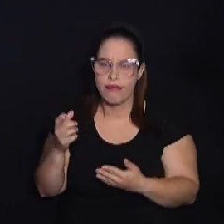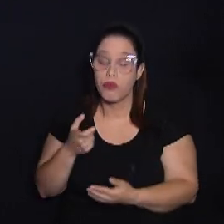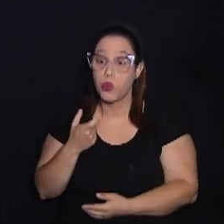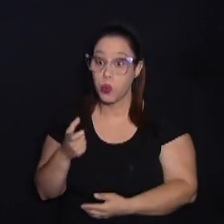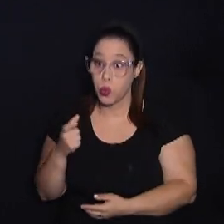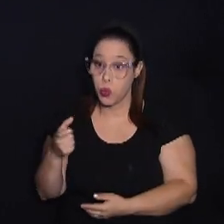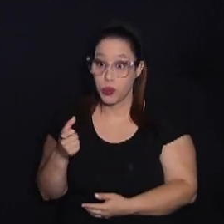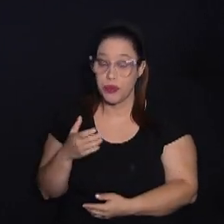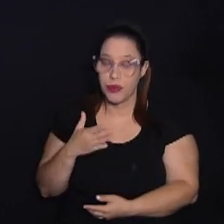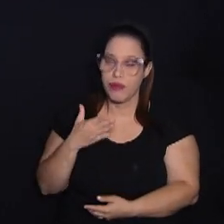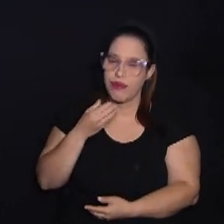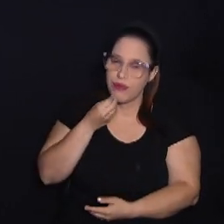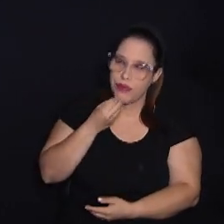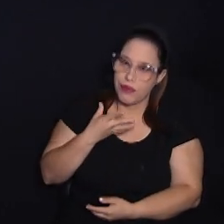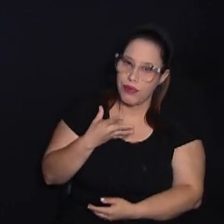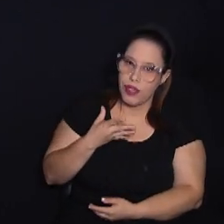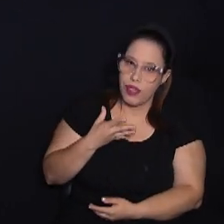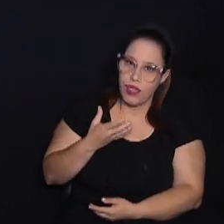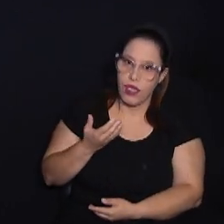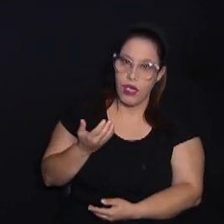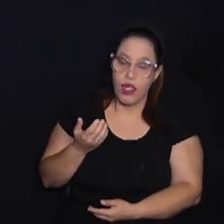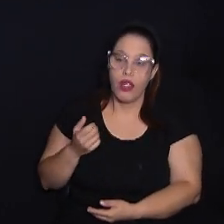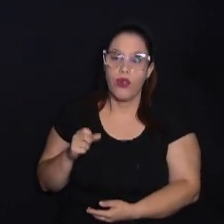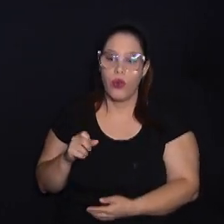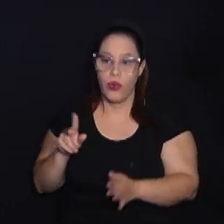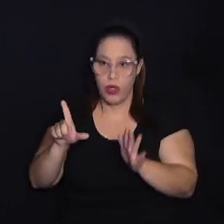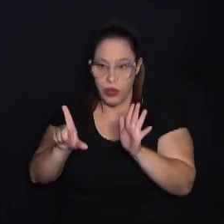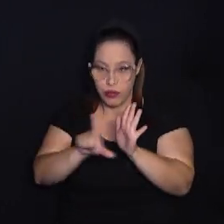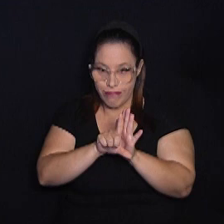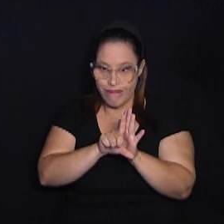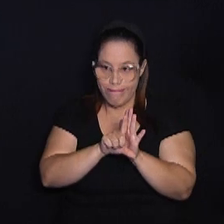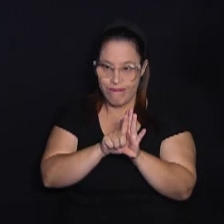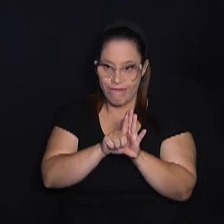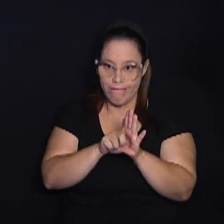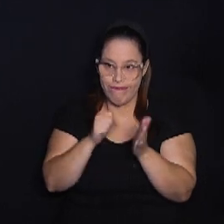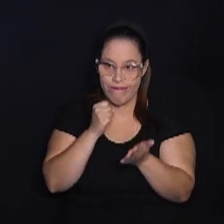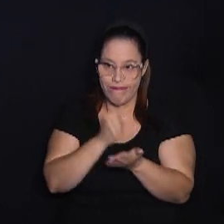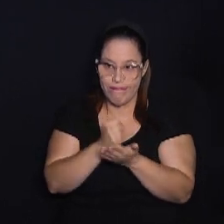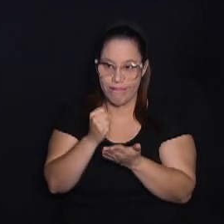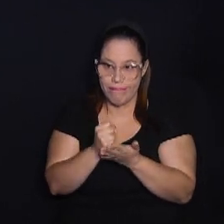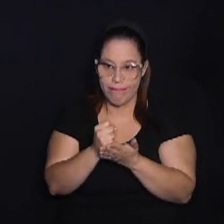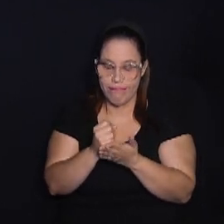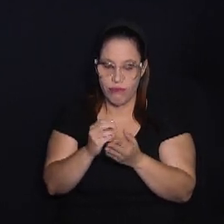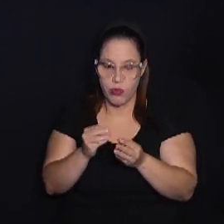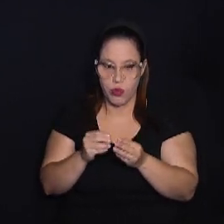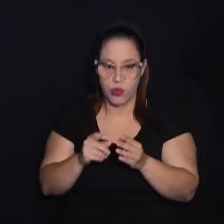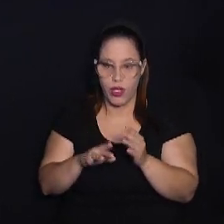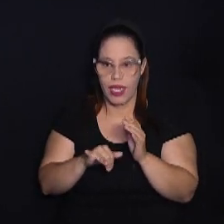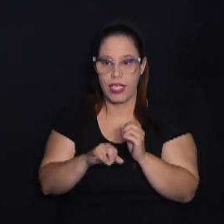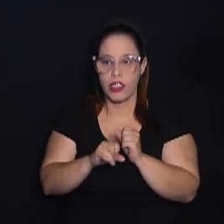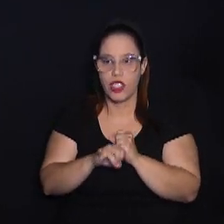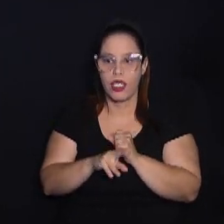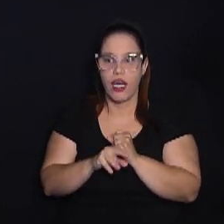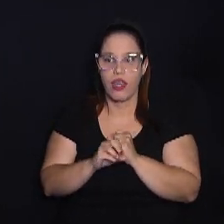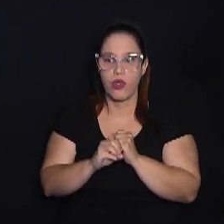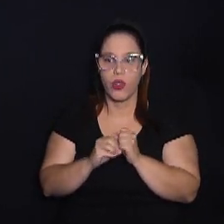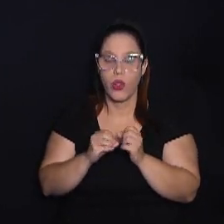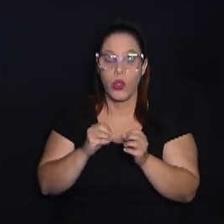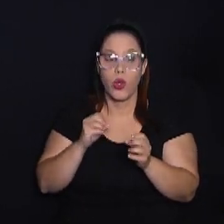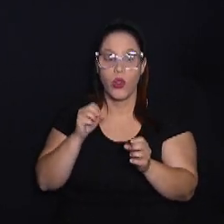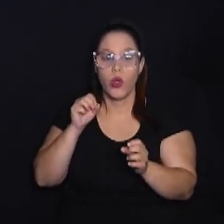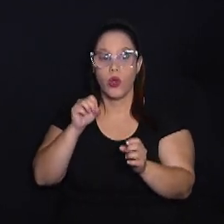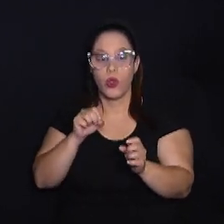palavras gentis. Eu fui realmente autor da lei que outorgou aqui ao sindicato a possibilidade de indicar a